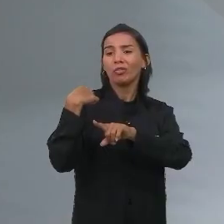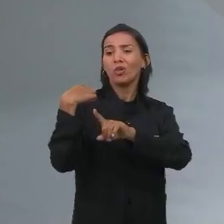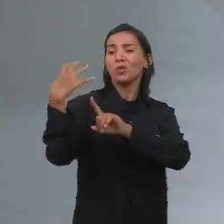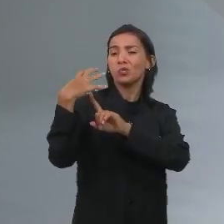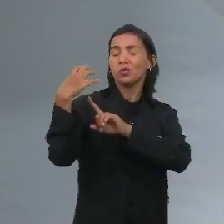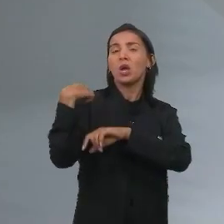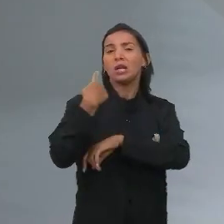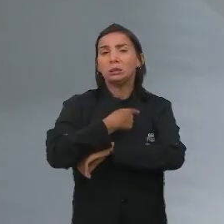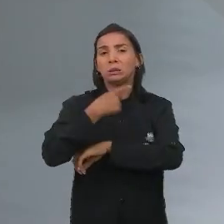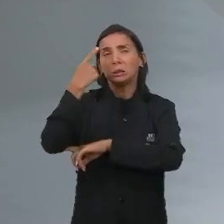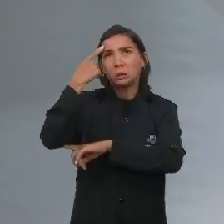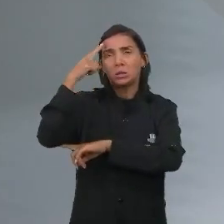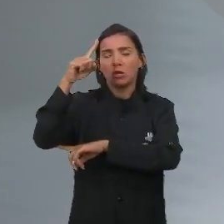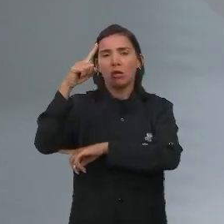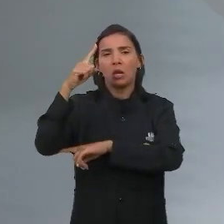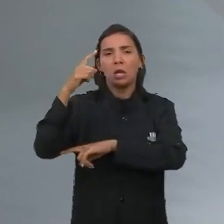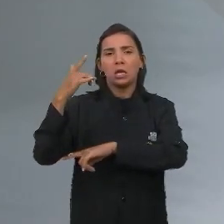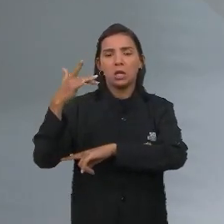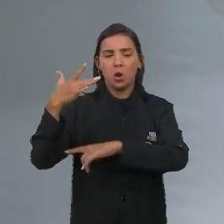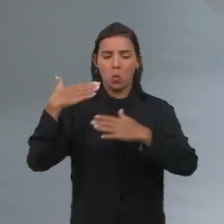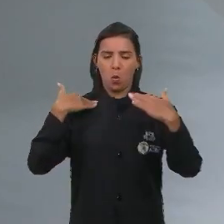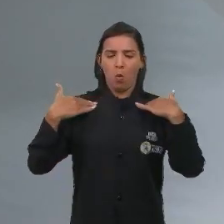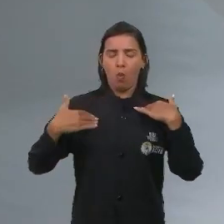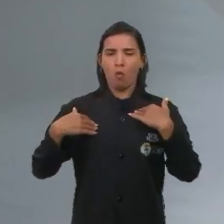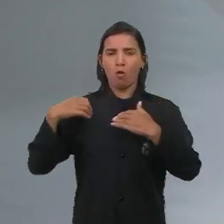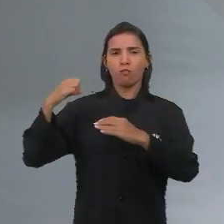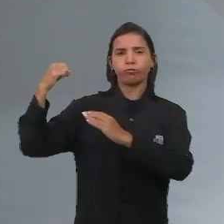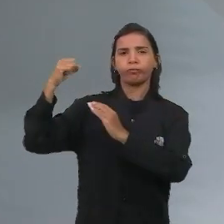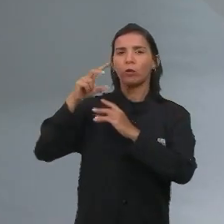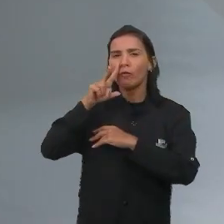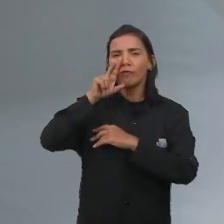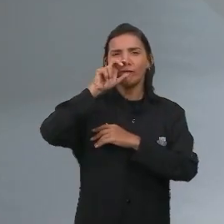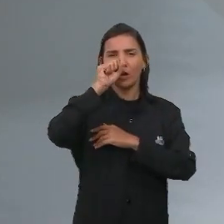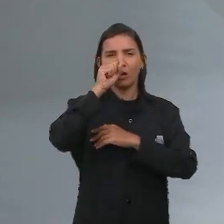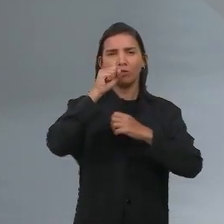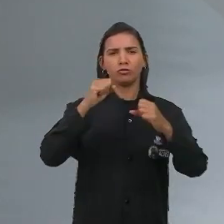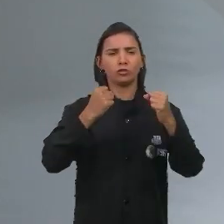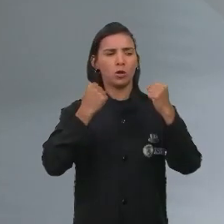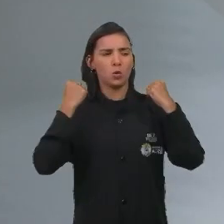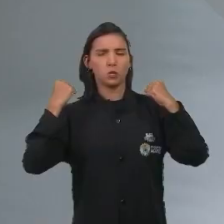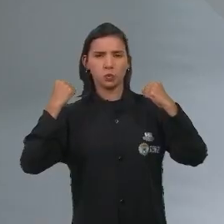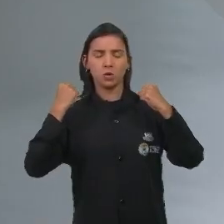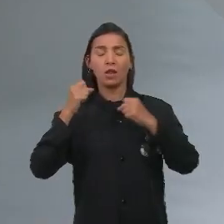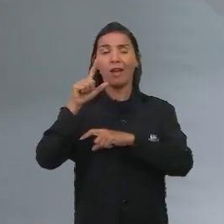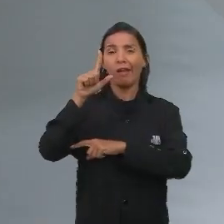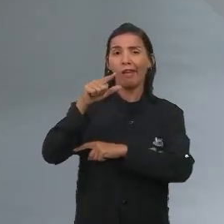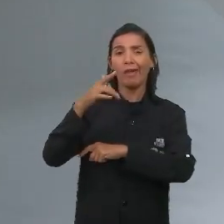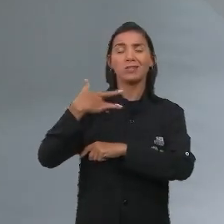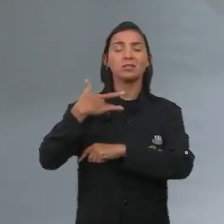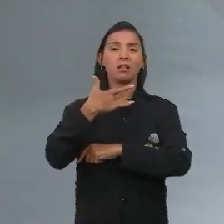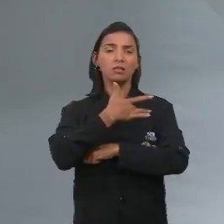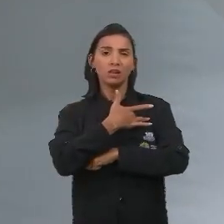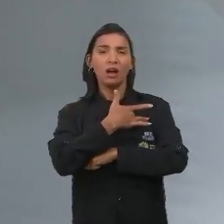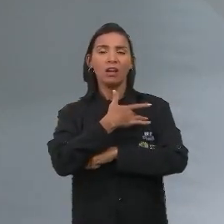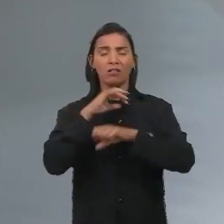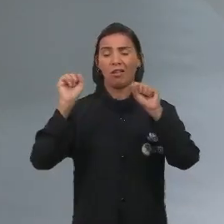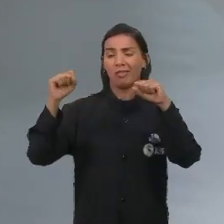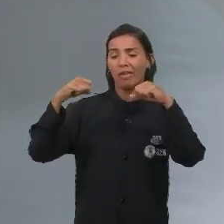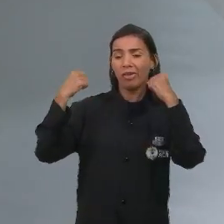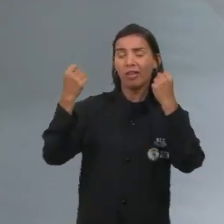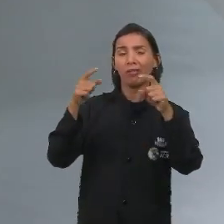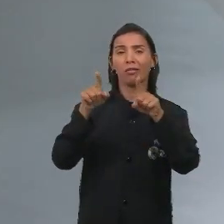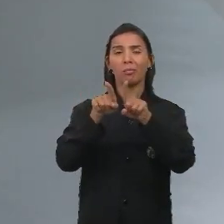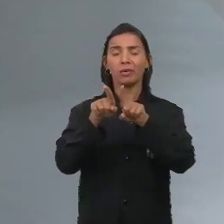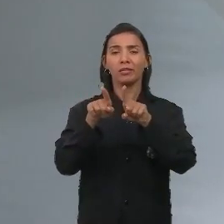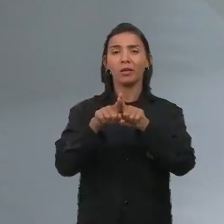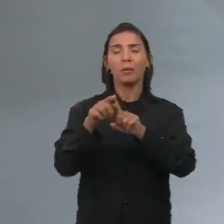corpo definido, daquele corpo mais magro, daquele corpo, como se fala na linguagem da academia, homens e mulheres